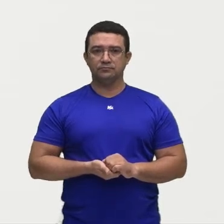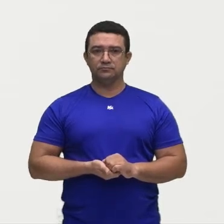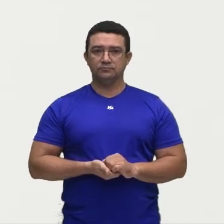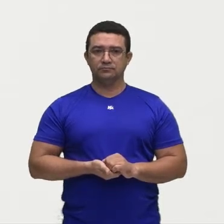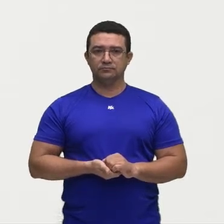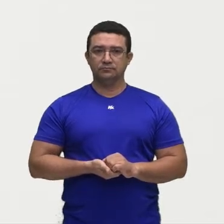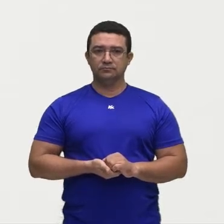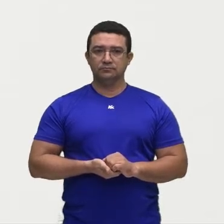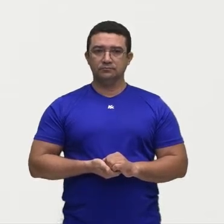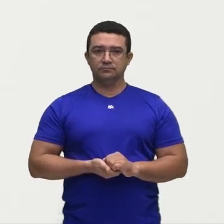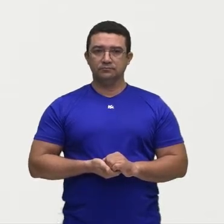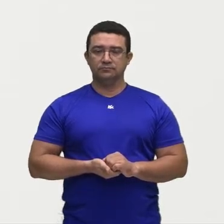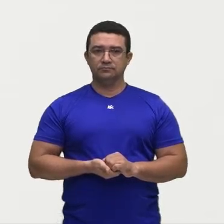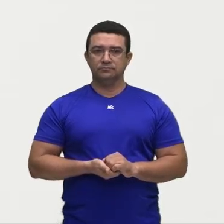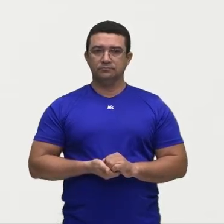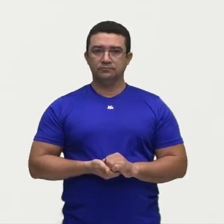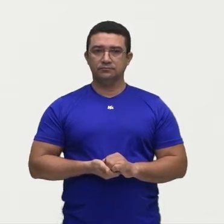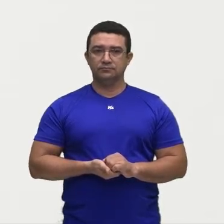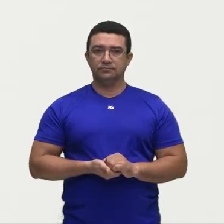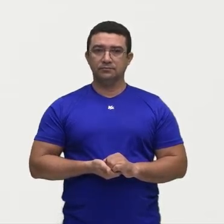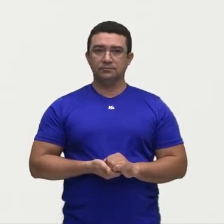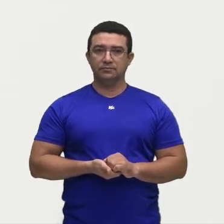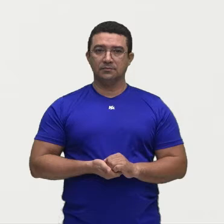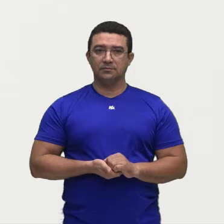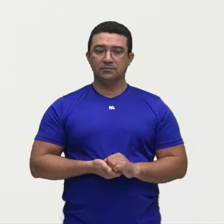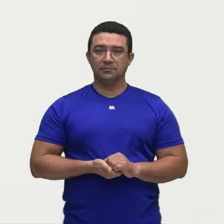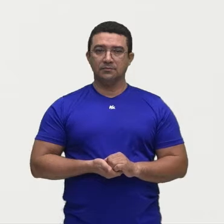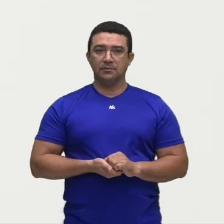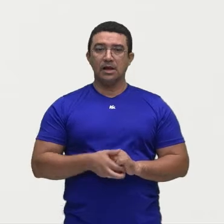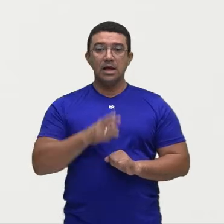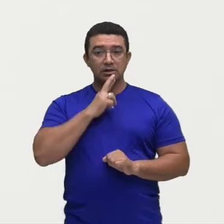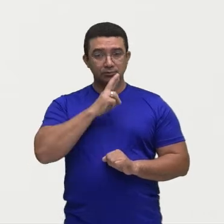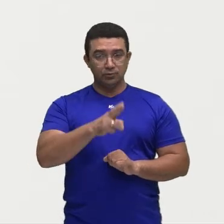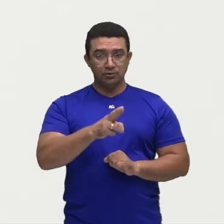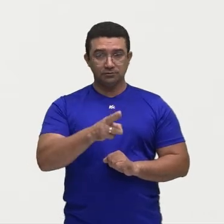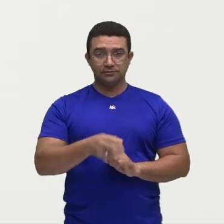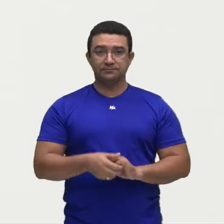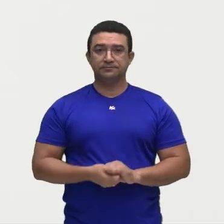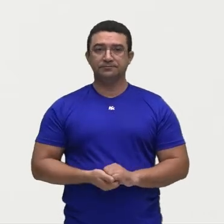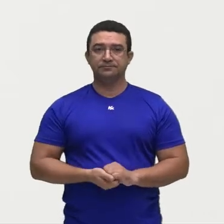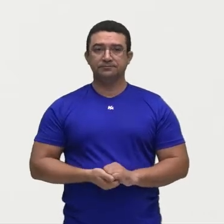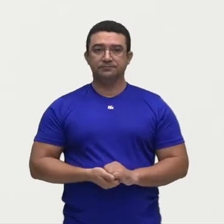componente, um currículo, certo? A resposta fica